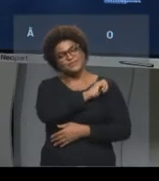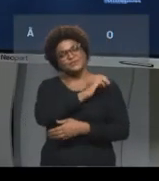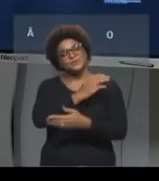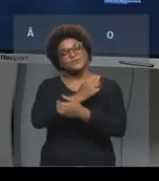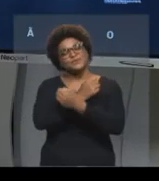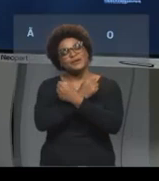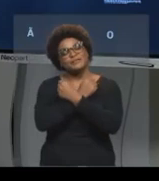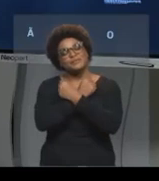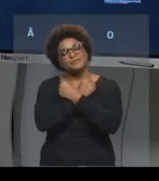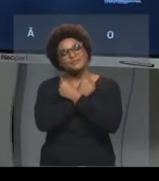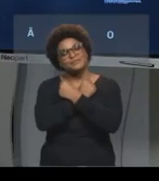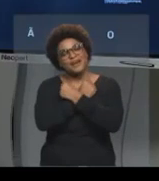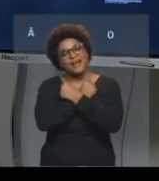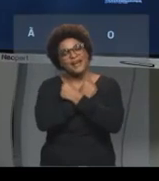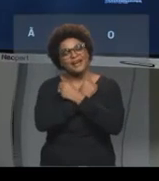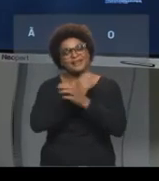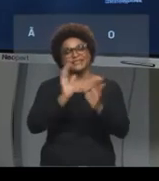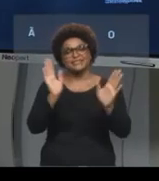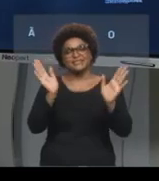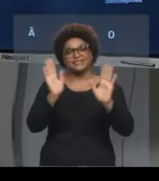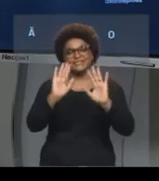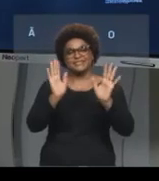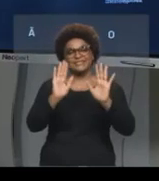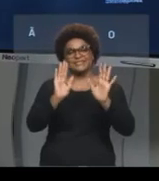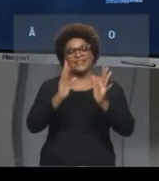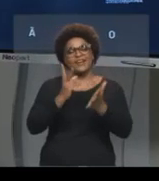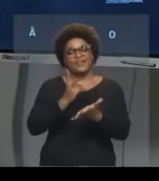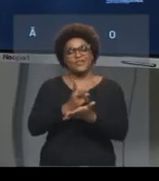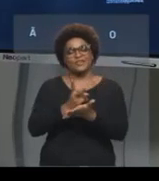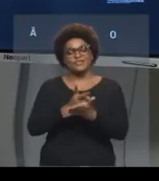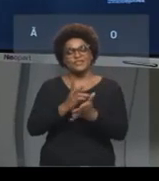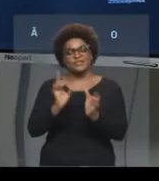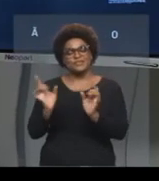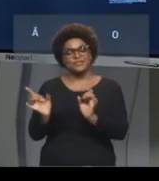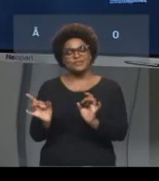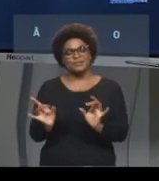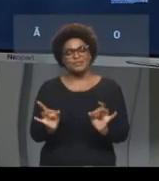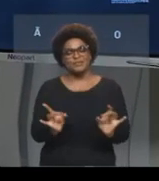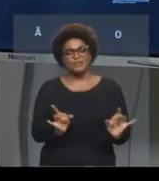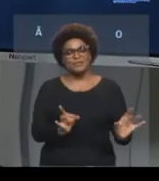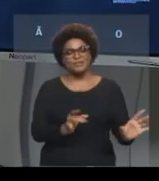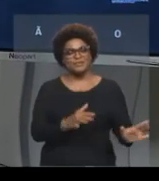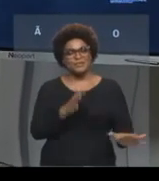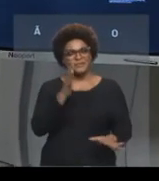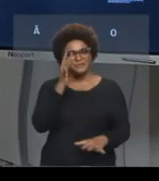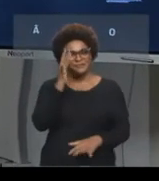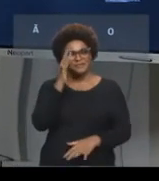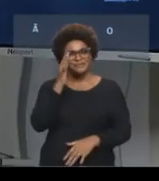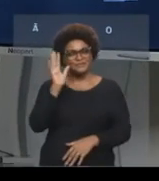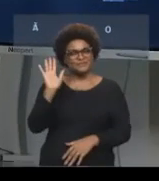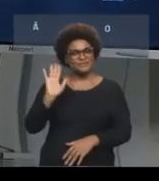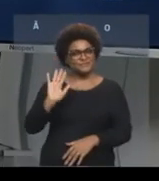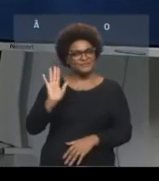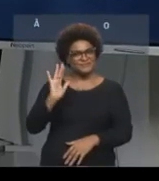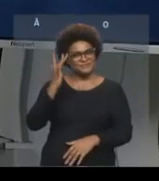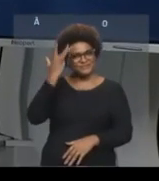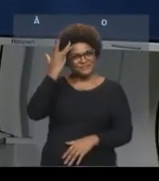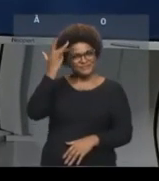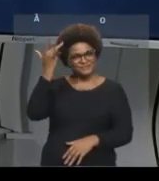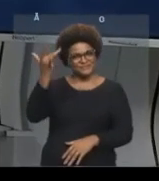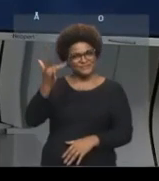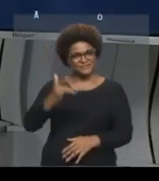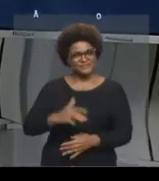grande abraço e continue assistindo a nossa programação. Até amanhã!